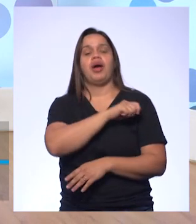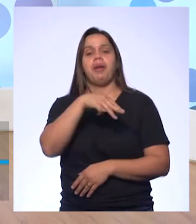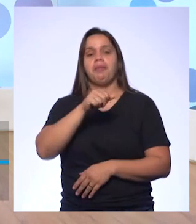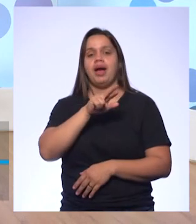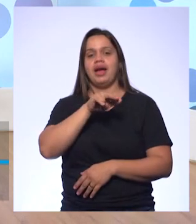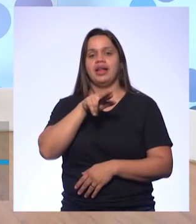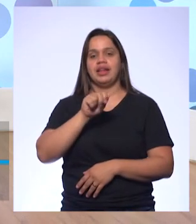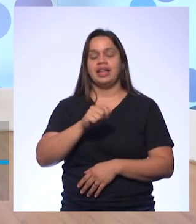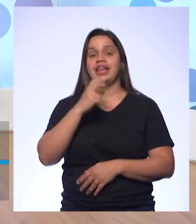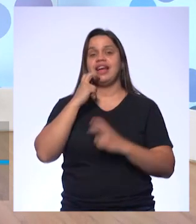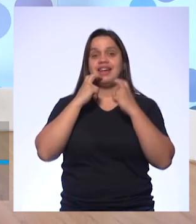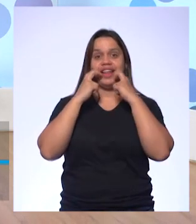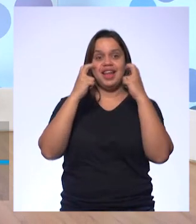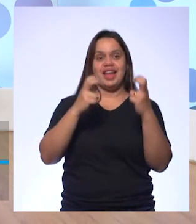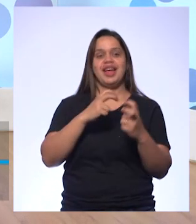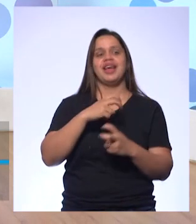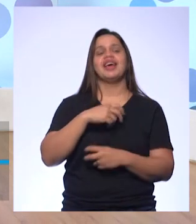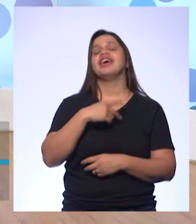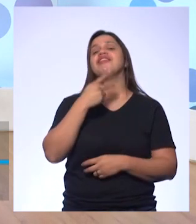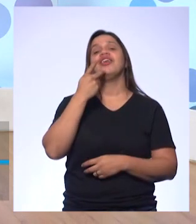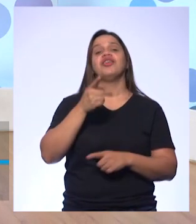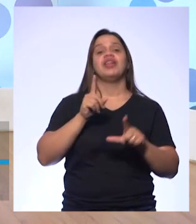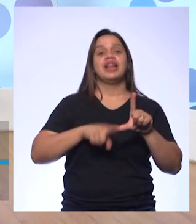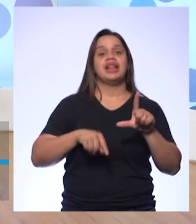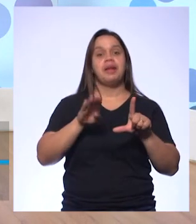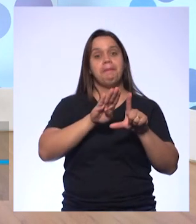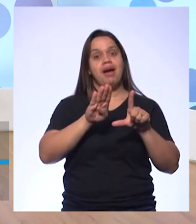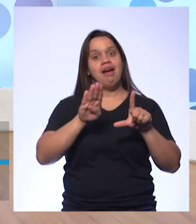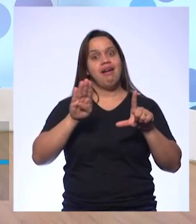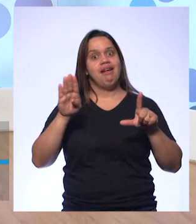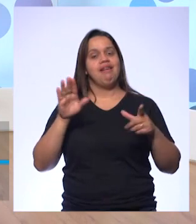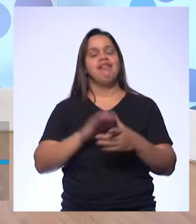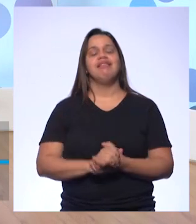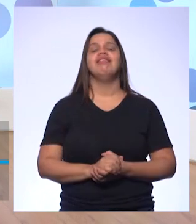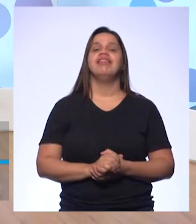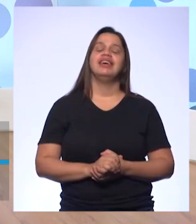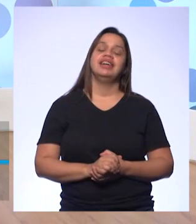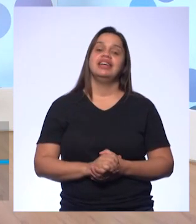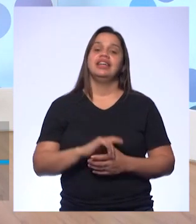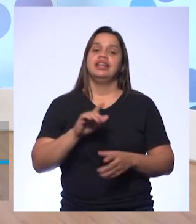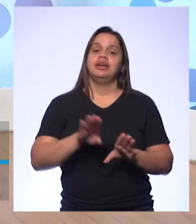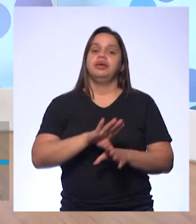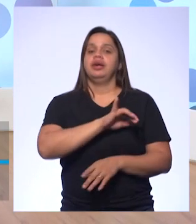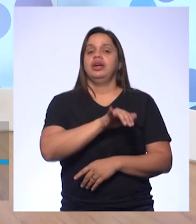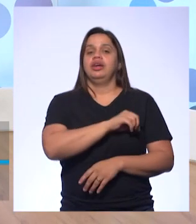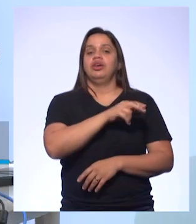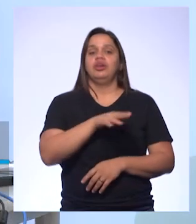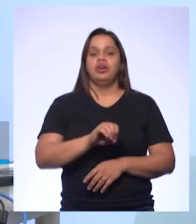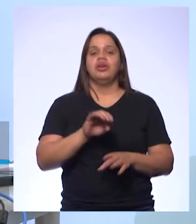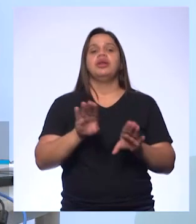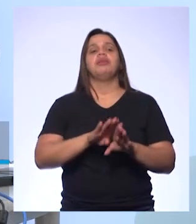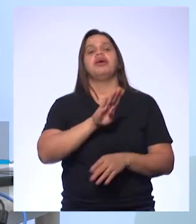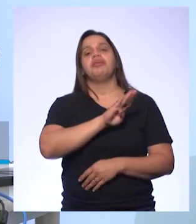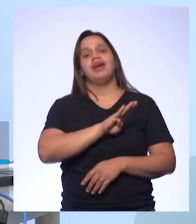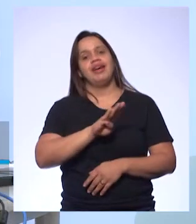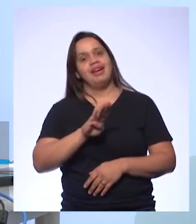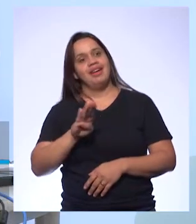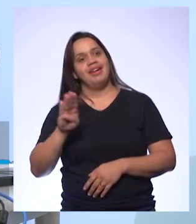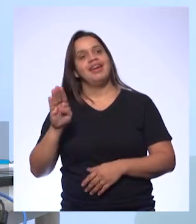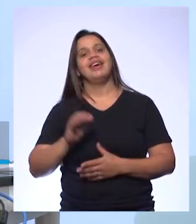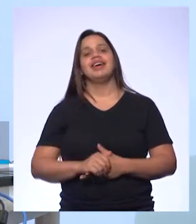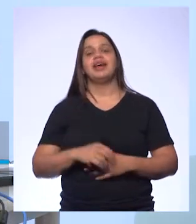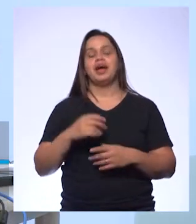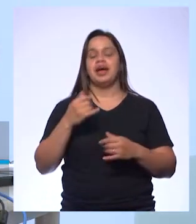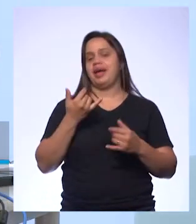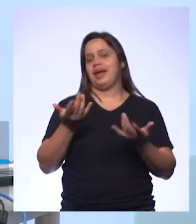Thaís, B, igual B, o Isaac igual também. B. O João de Souza também. O João de Souza, verdade, B, B, B, B, tipo, berra